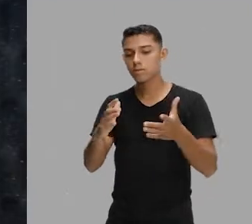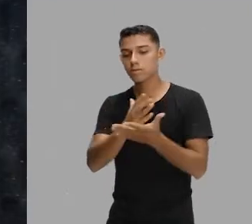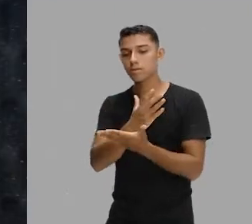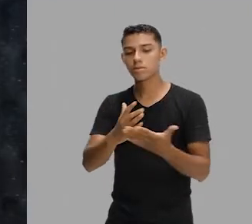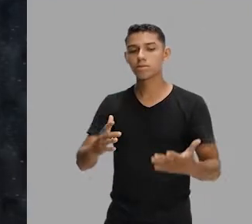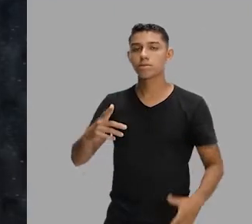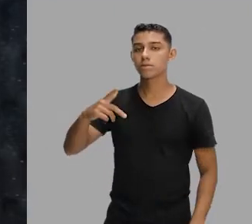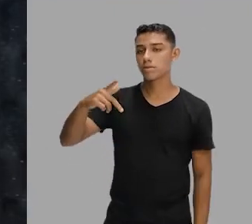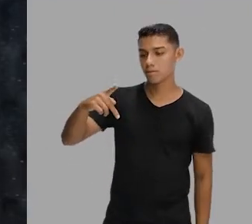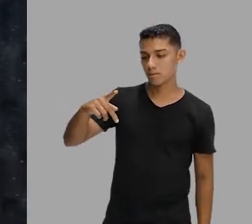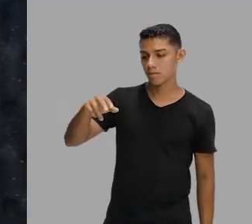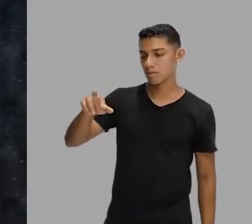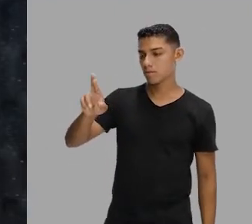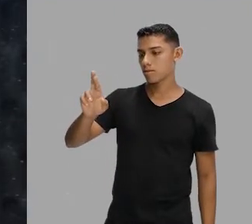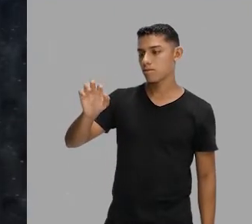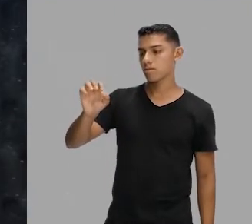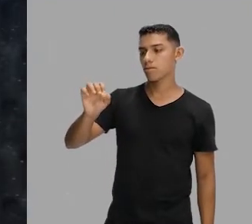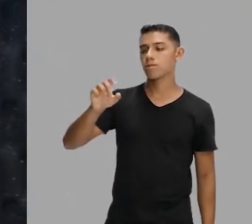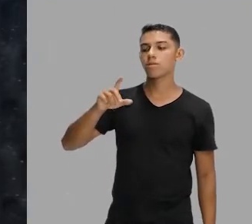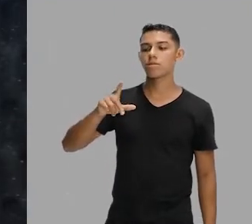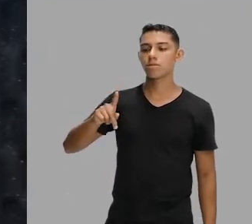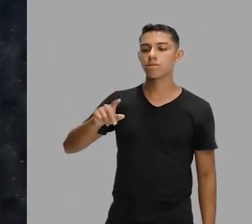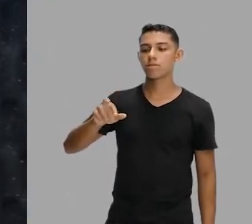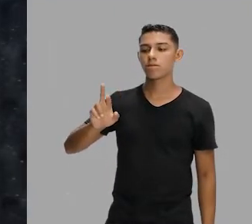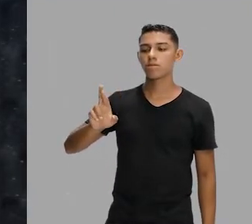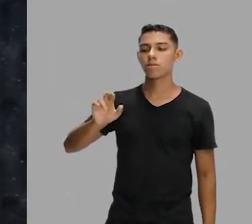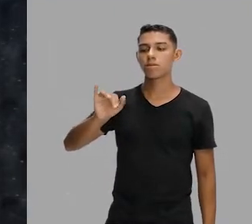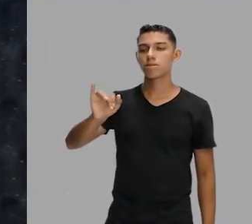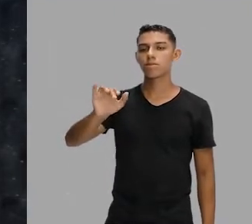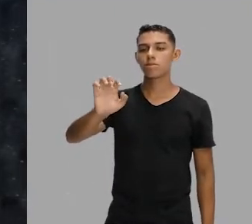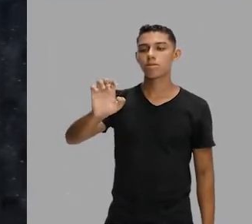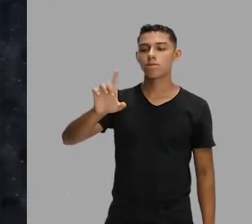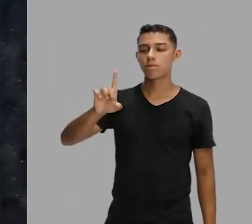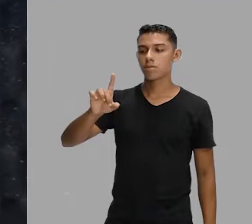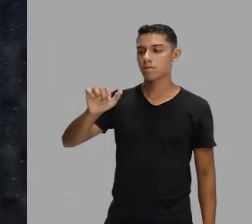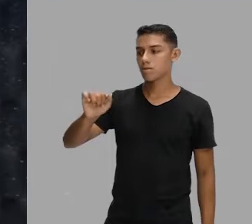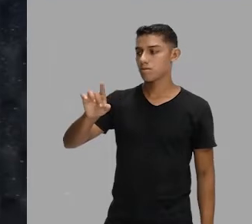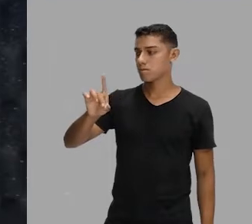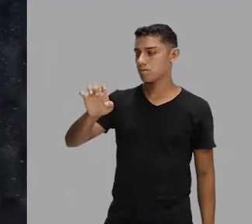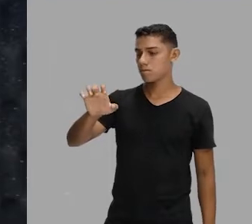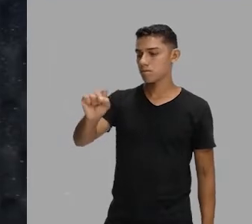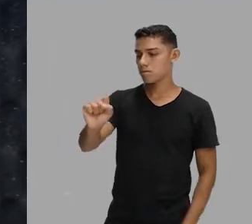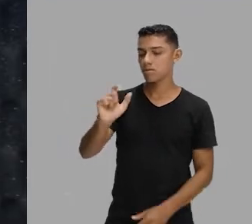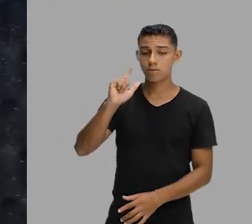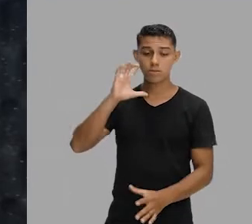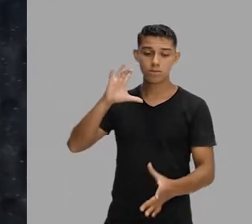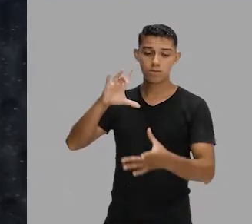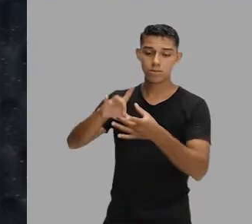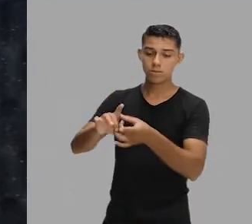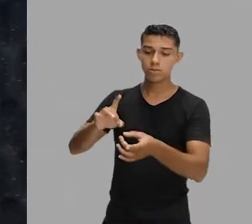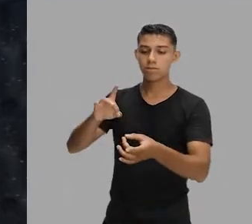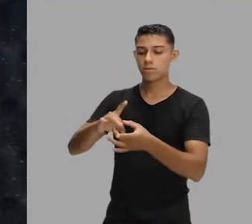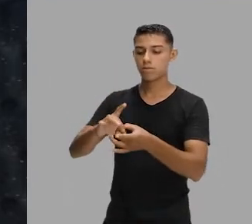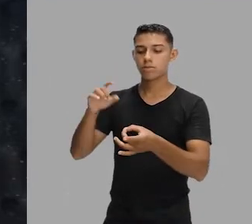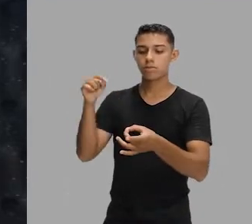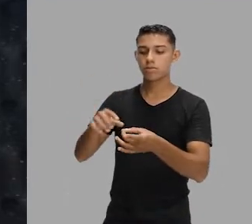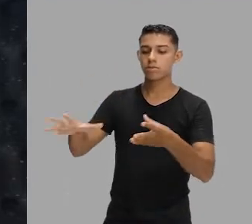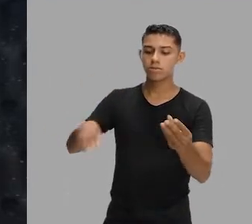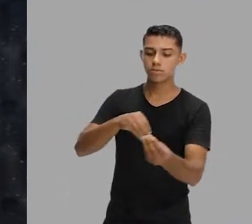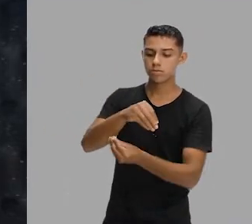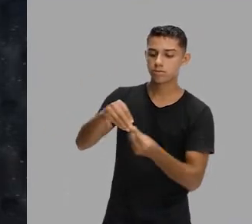propriedades para aquela liga. Então a gente vai misturar os metais a fim de alcançar